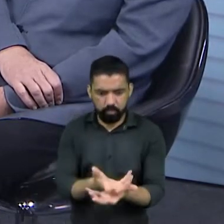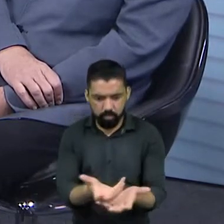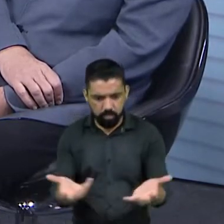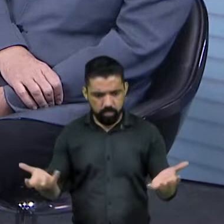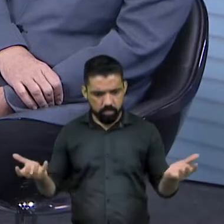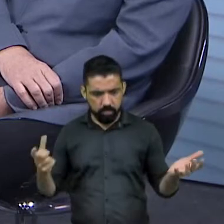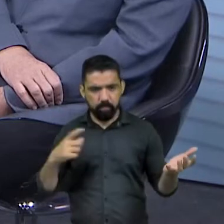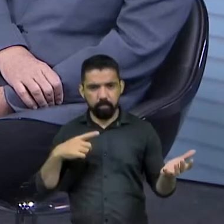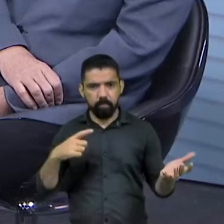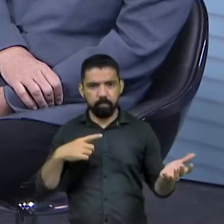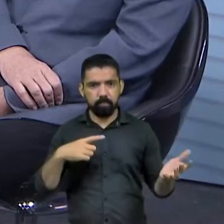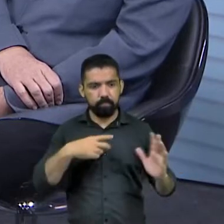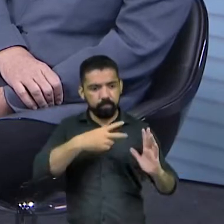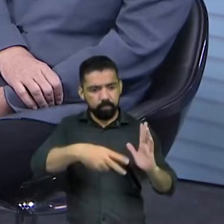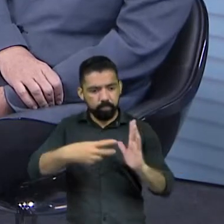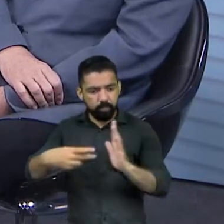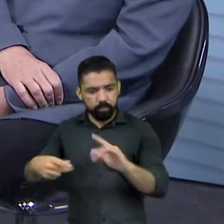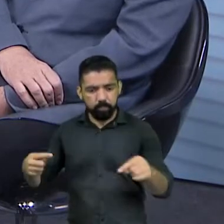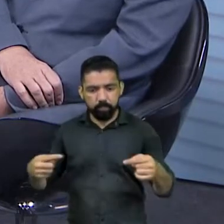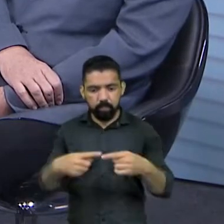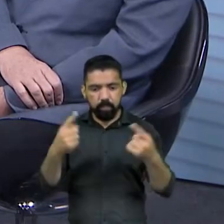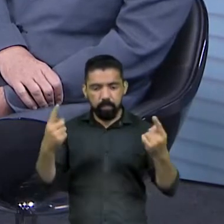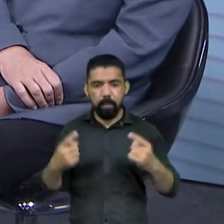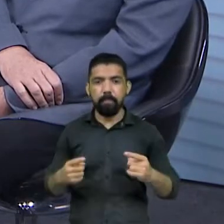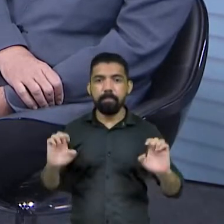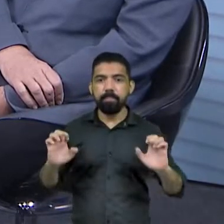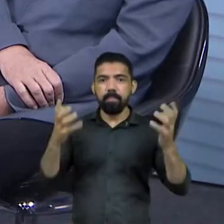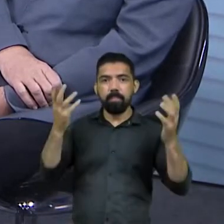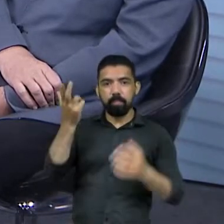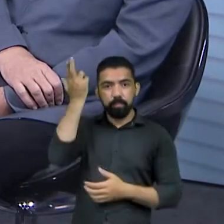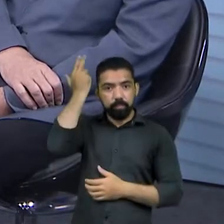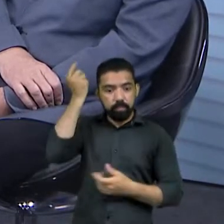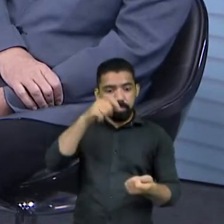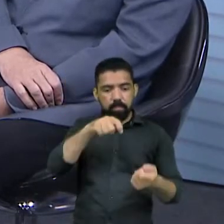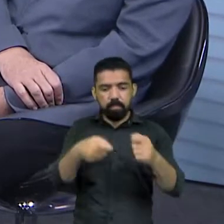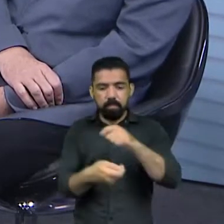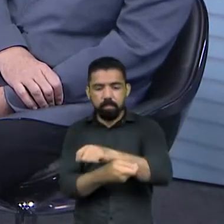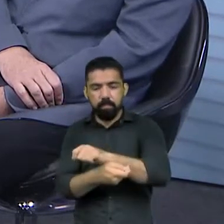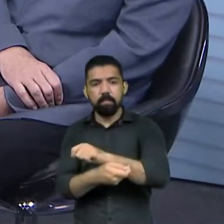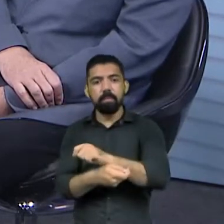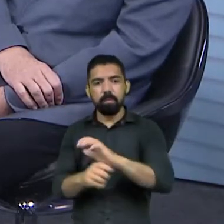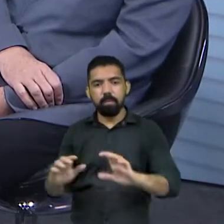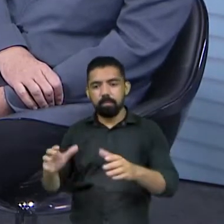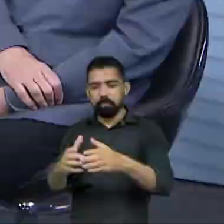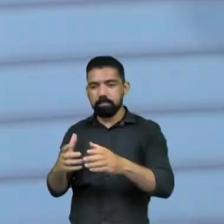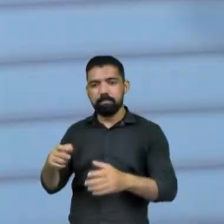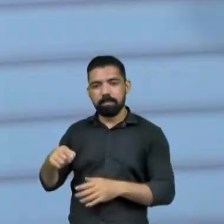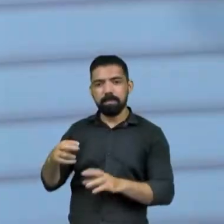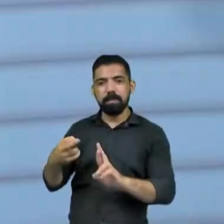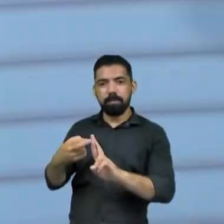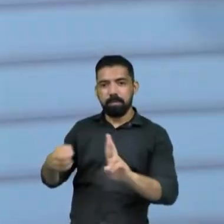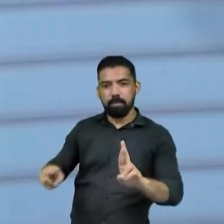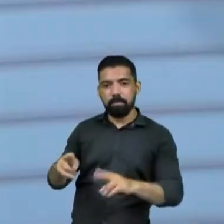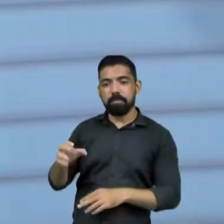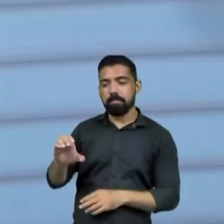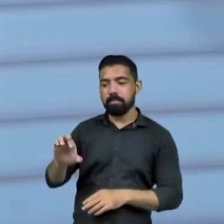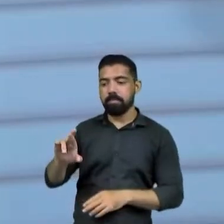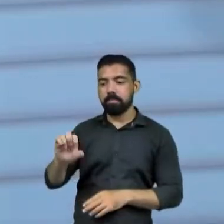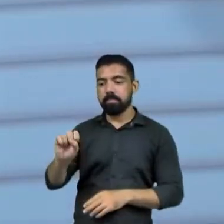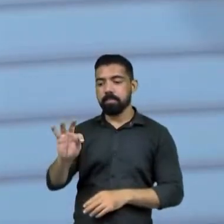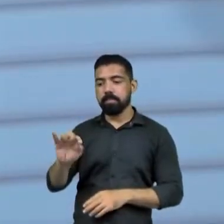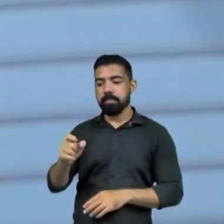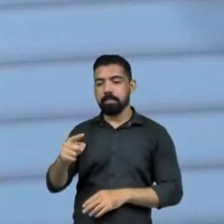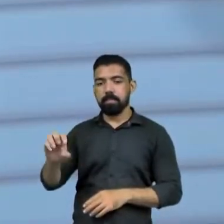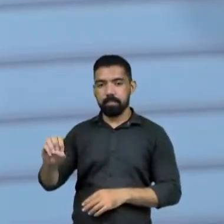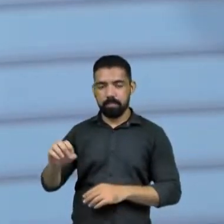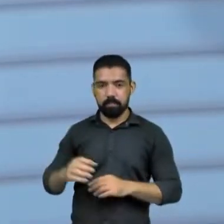símbolos da páscoa e faz uma transição pro cristianismo então ele pega o vinho ele disse que representava o sangue ele disse agora este é o